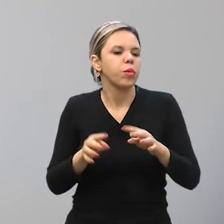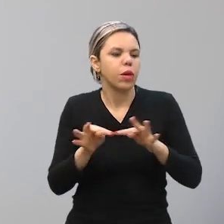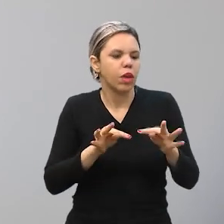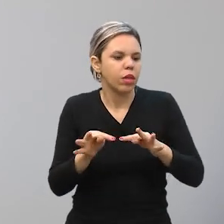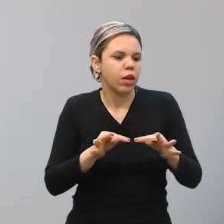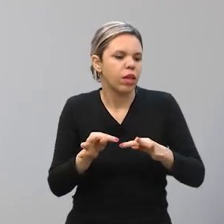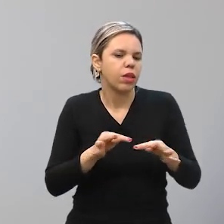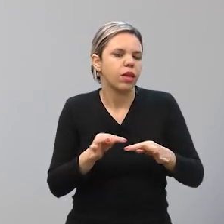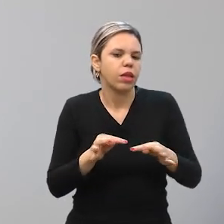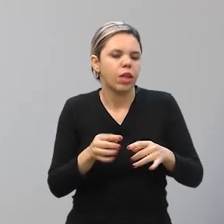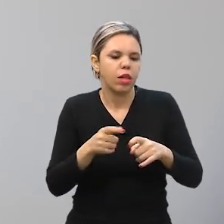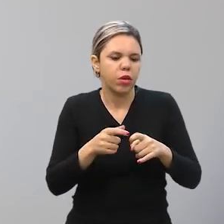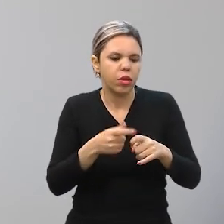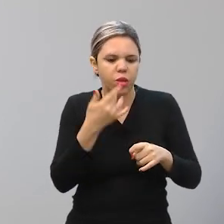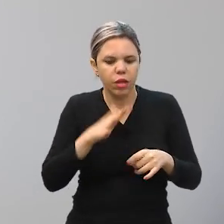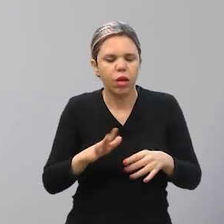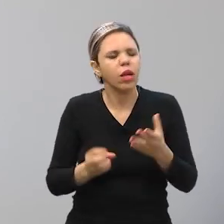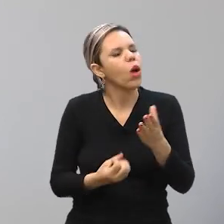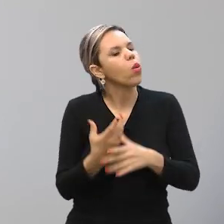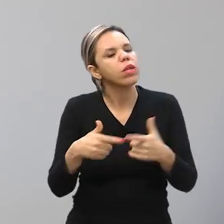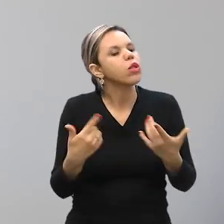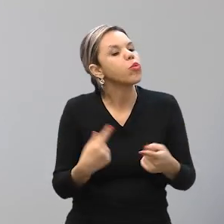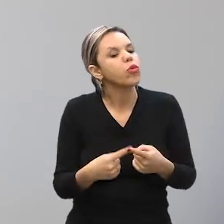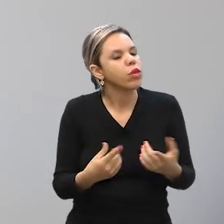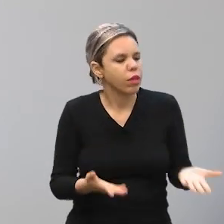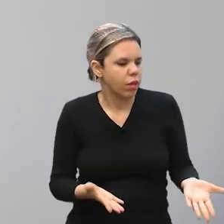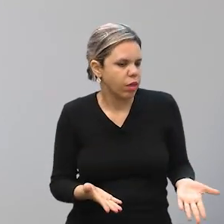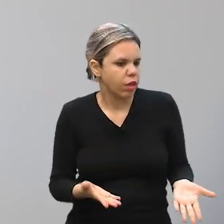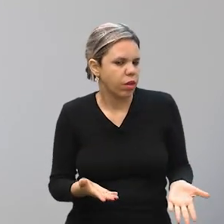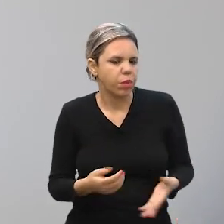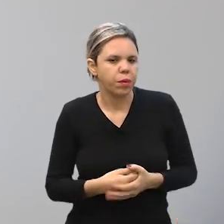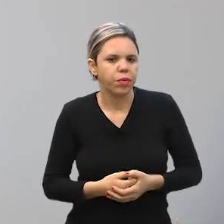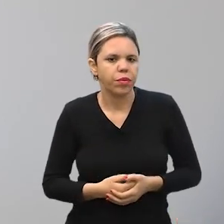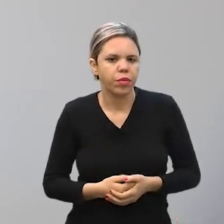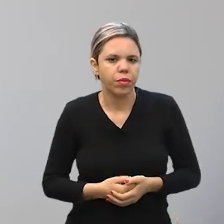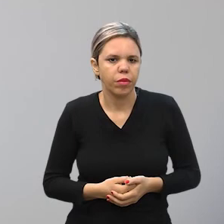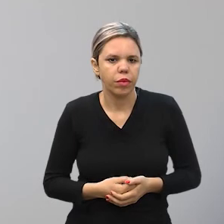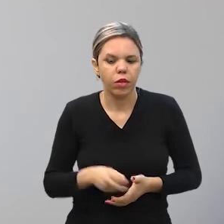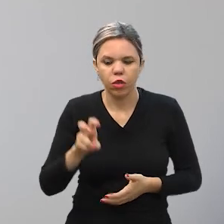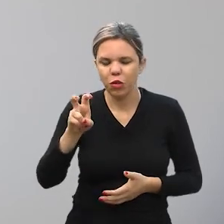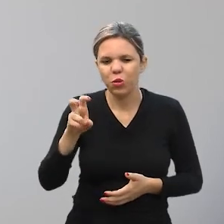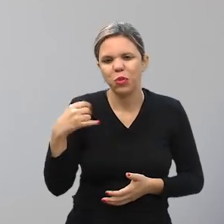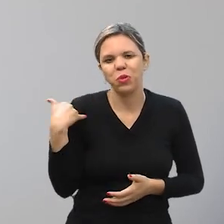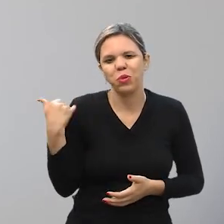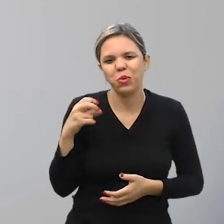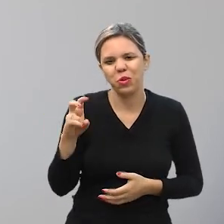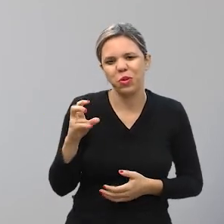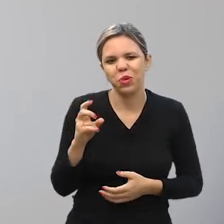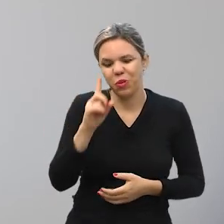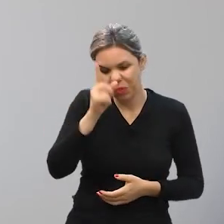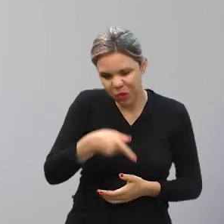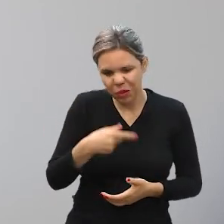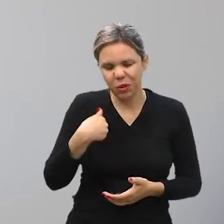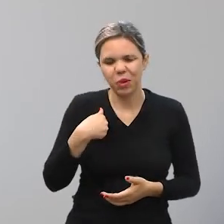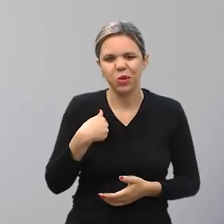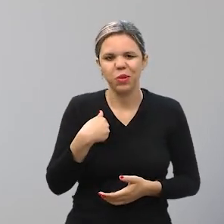pediatria. Como que aconteceu? Olha, um cara de 5 anos de idade me deu o